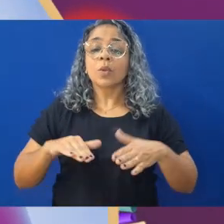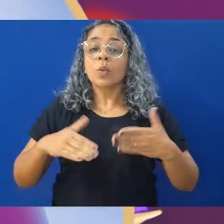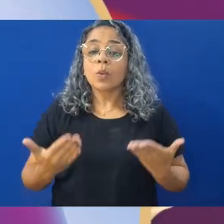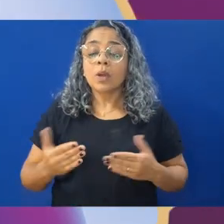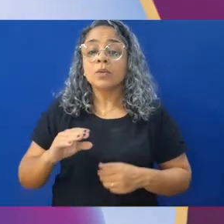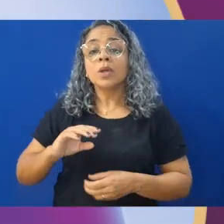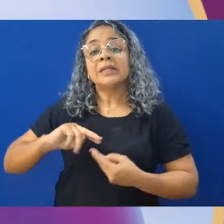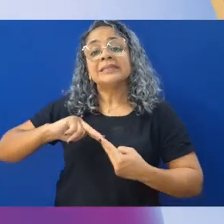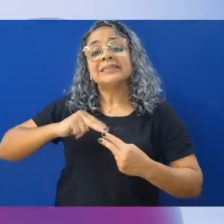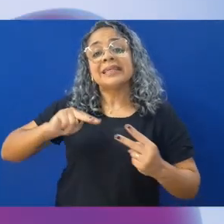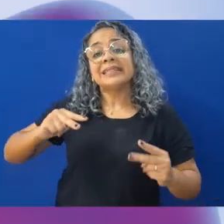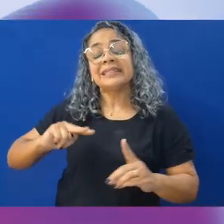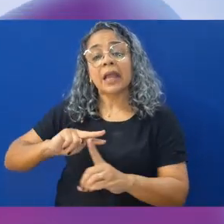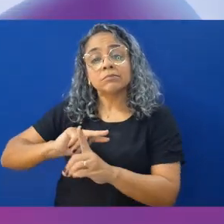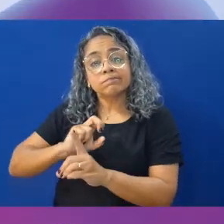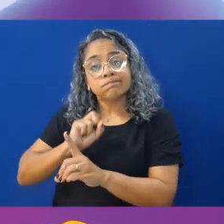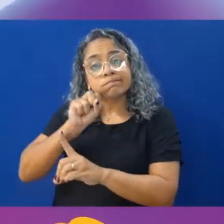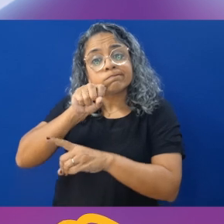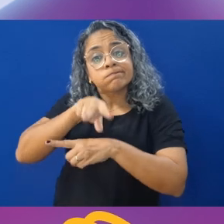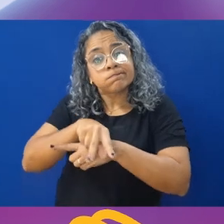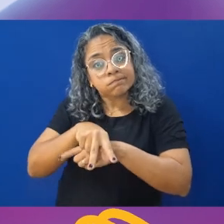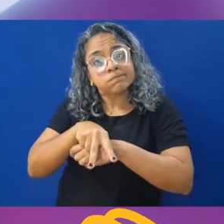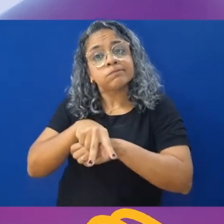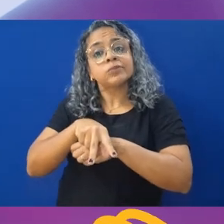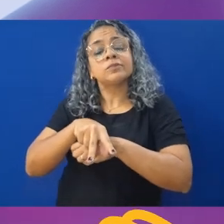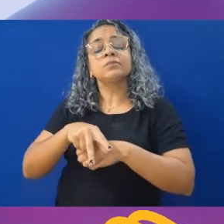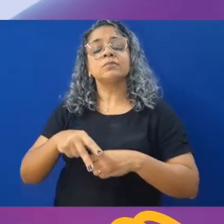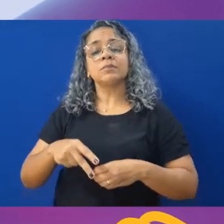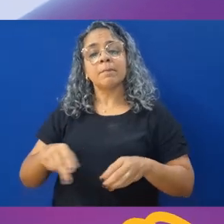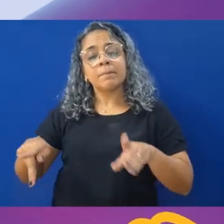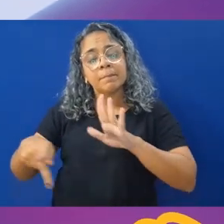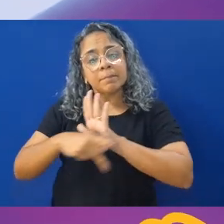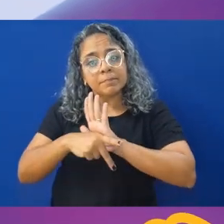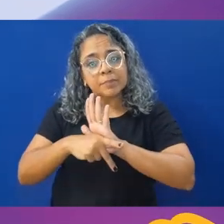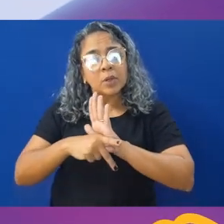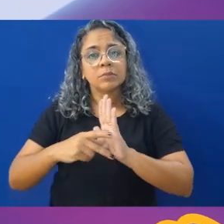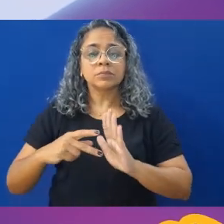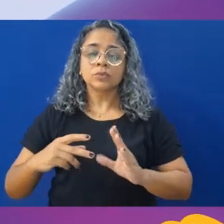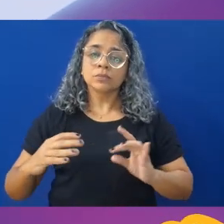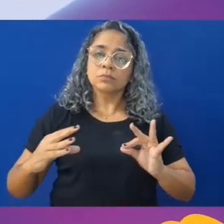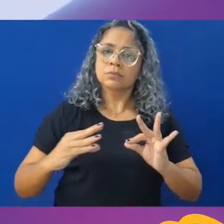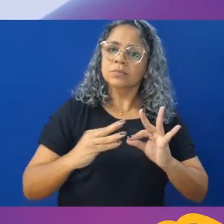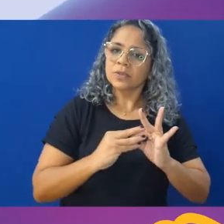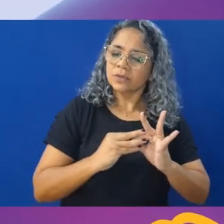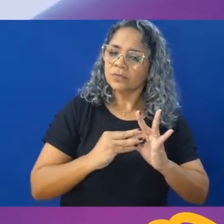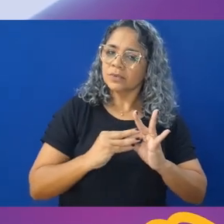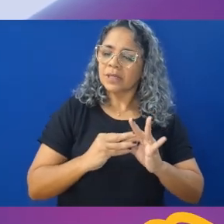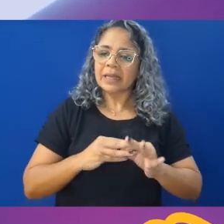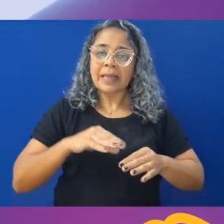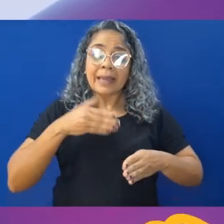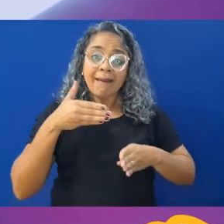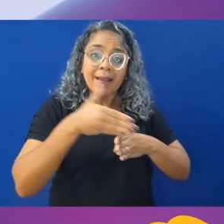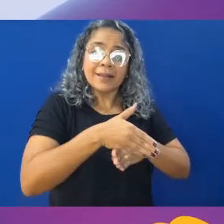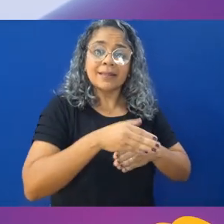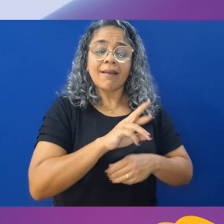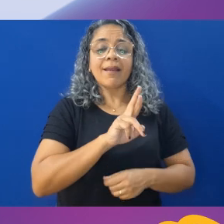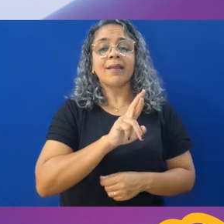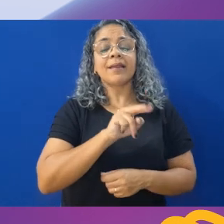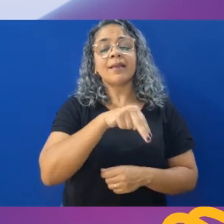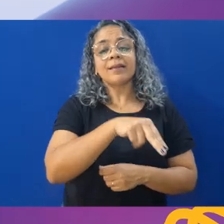Quando o DNA viral está integrado ao DNA celular, o HIV pega emprestado a enzima